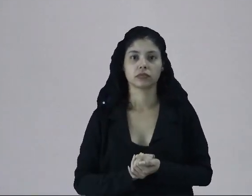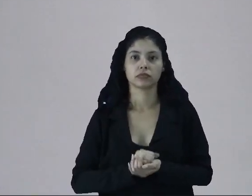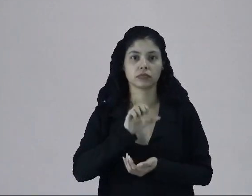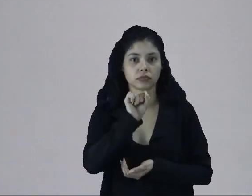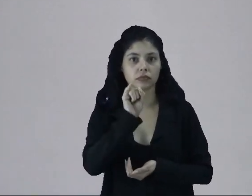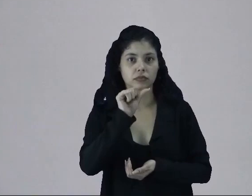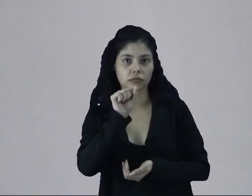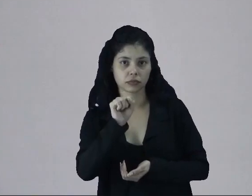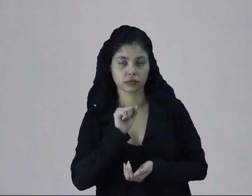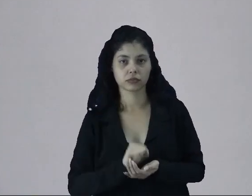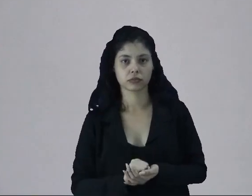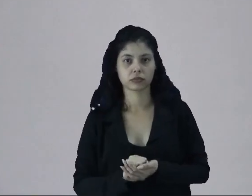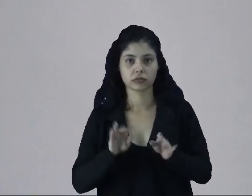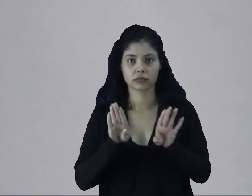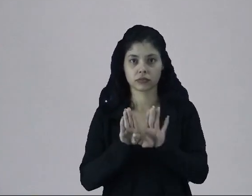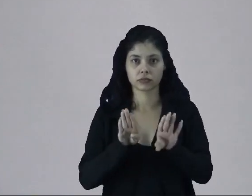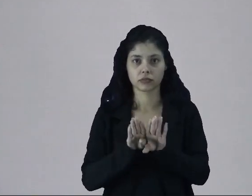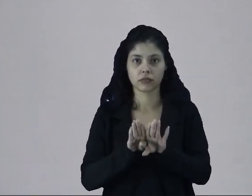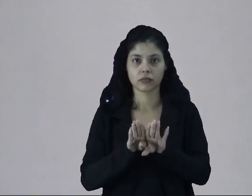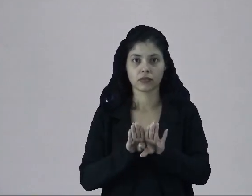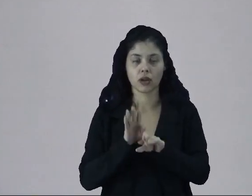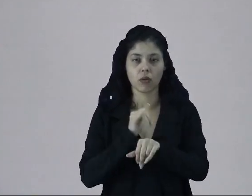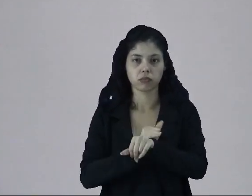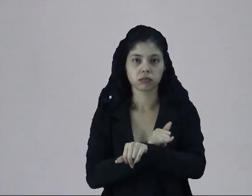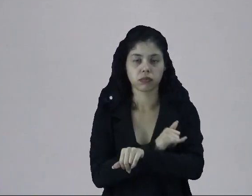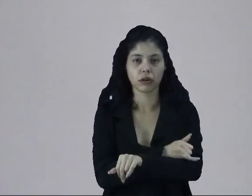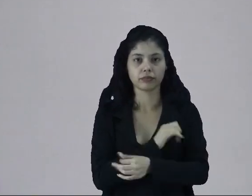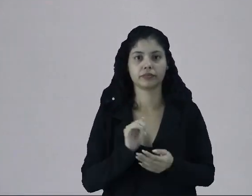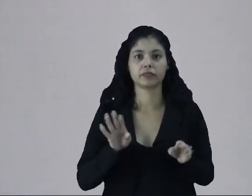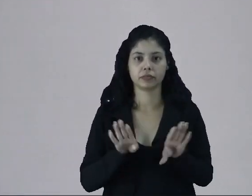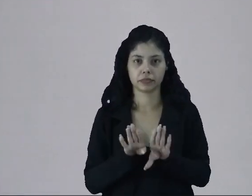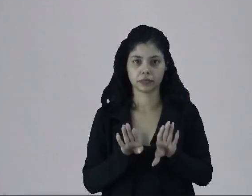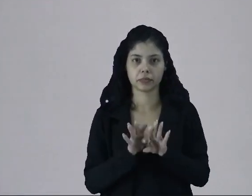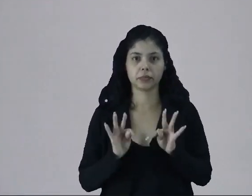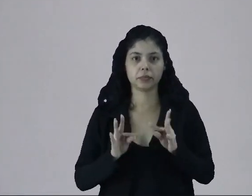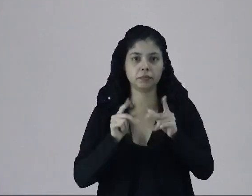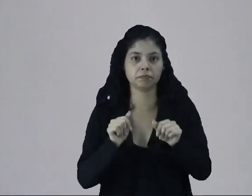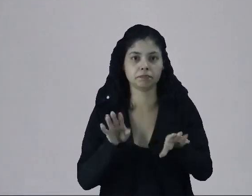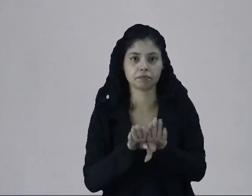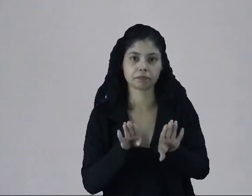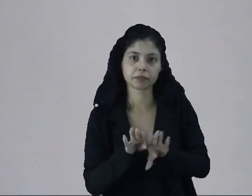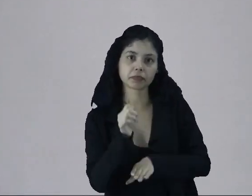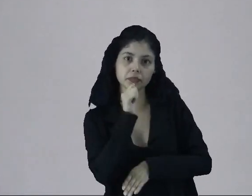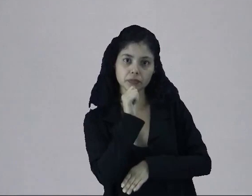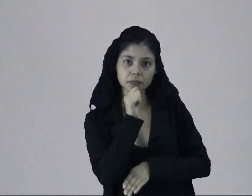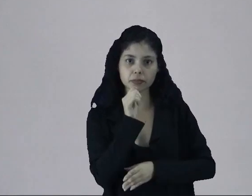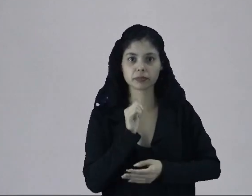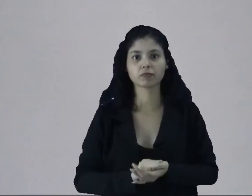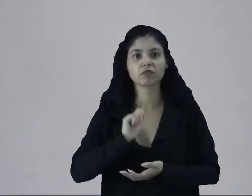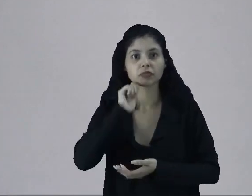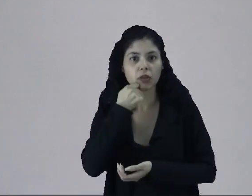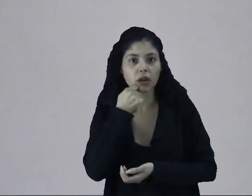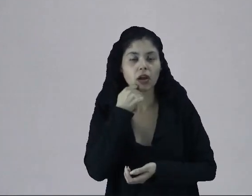sais e os lipídios. São esses 4 principais grupos. Todo carboidrato, então o